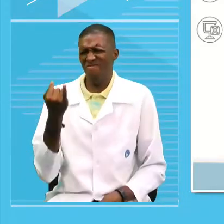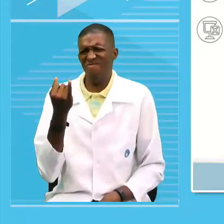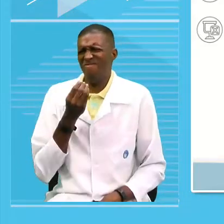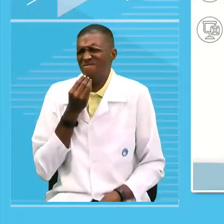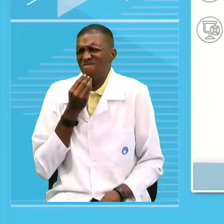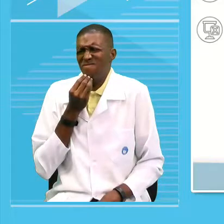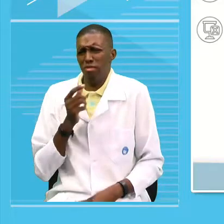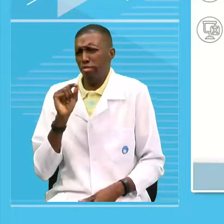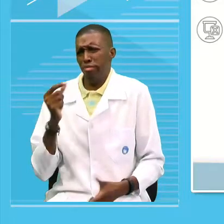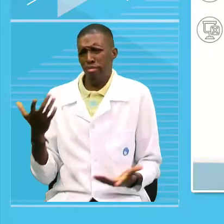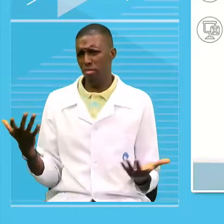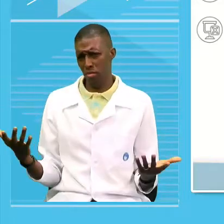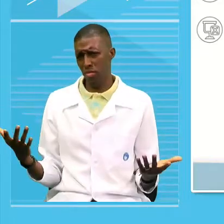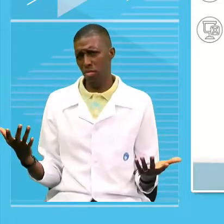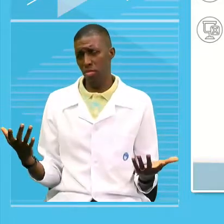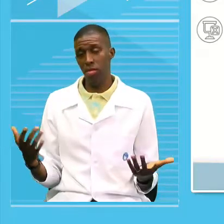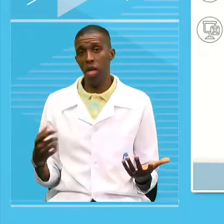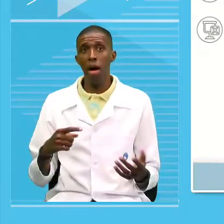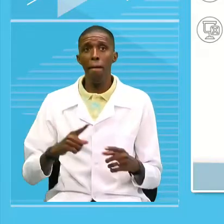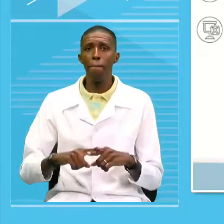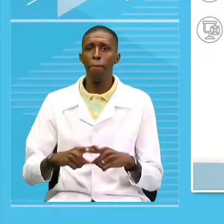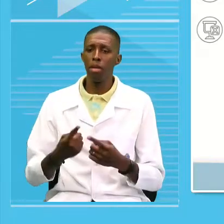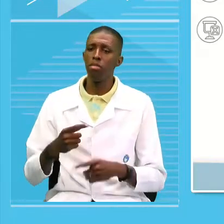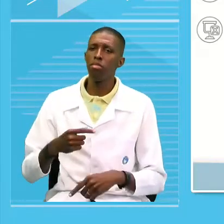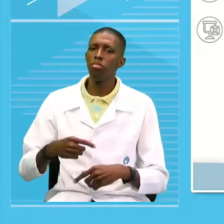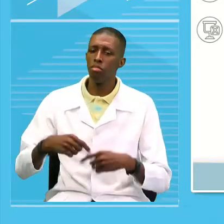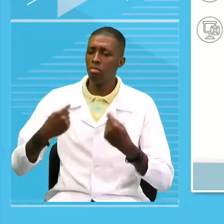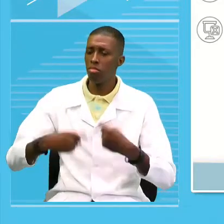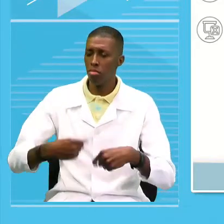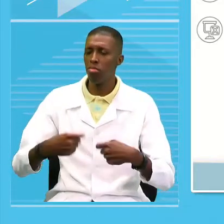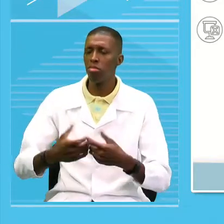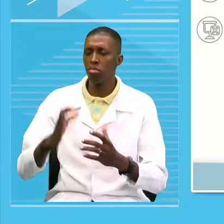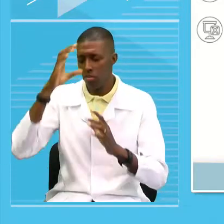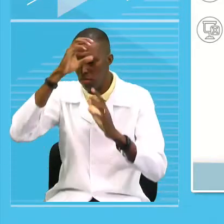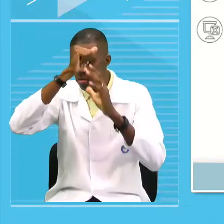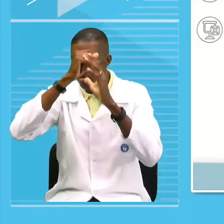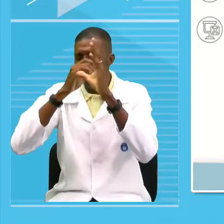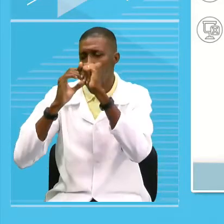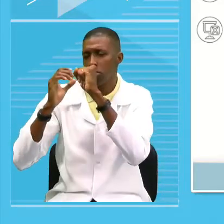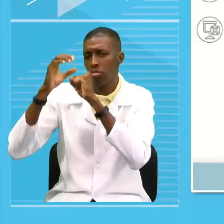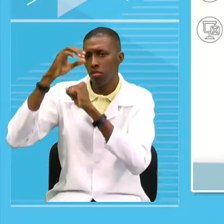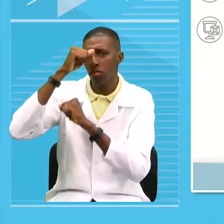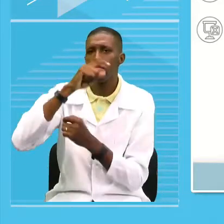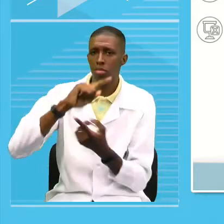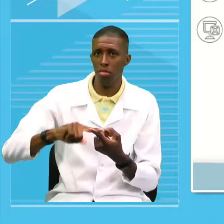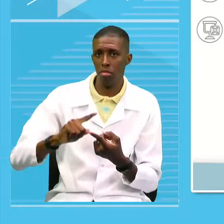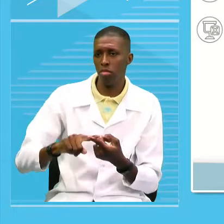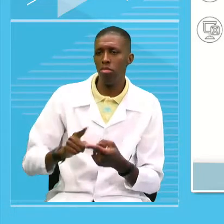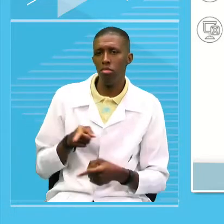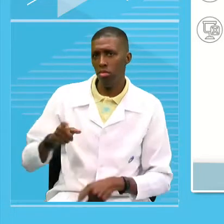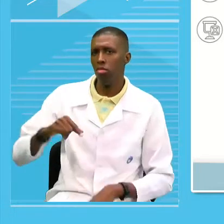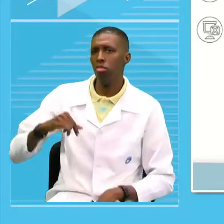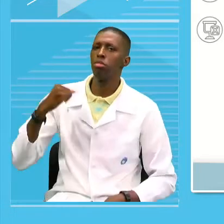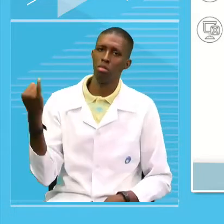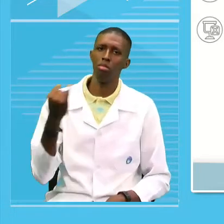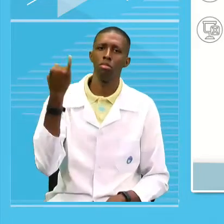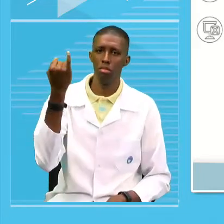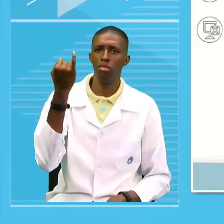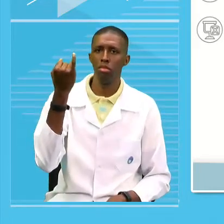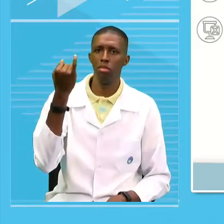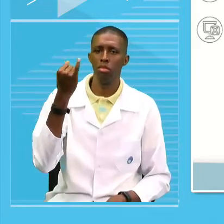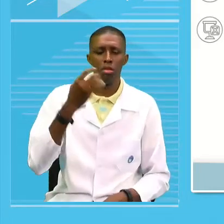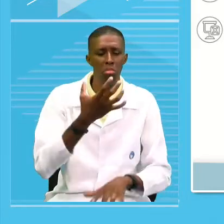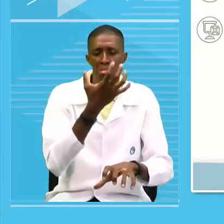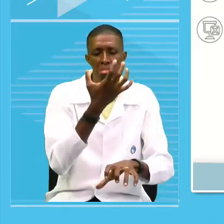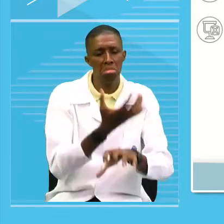aqui é claro que tudo que tu vai adquirindo aqui depois tu vai resolvendo exercícios vão surgindo problemas na tua vida